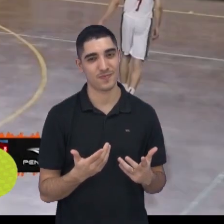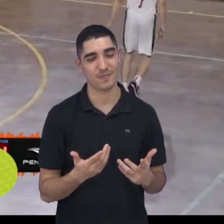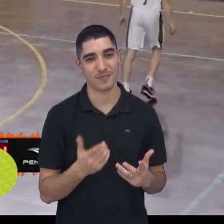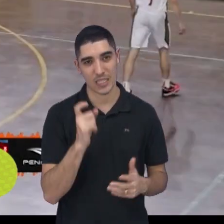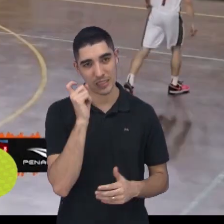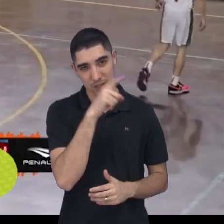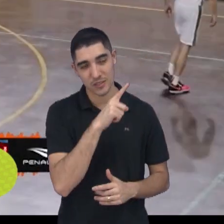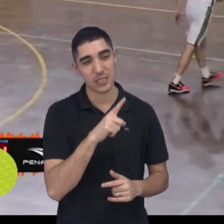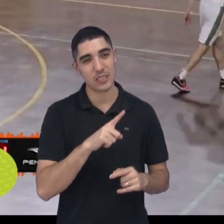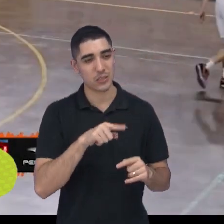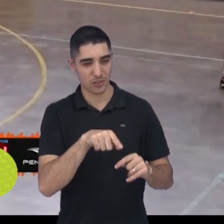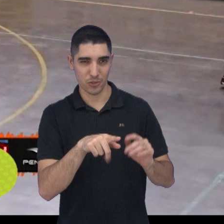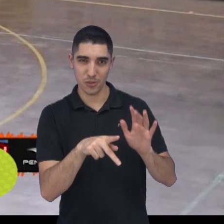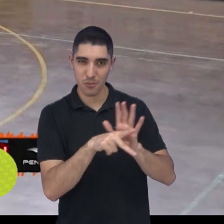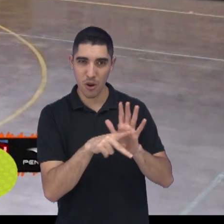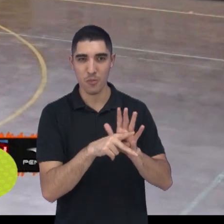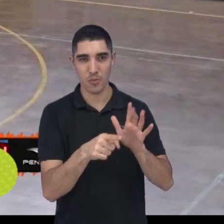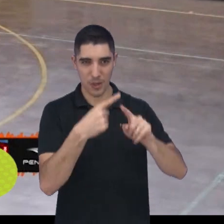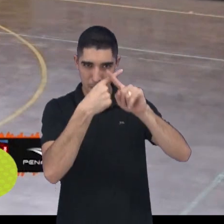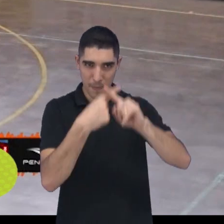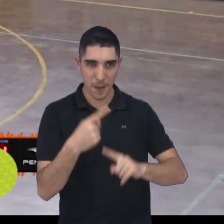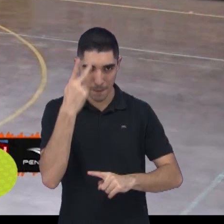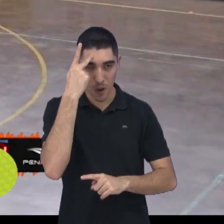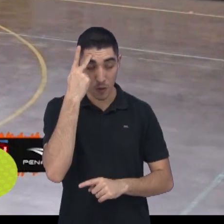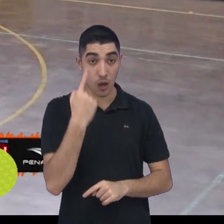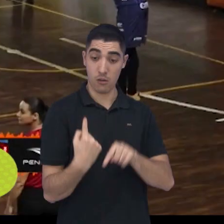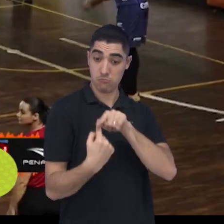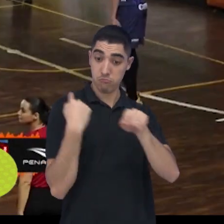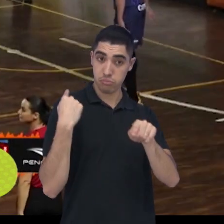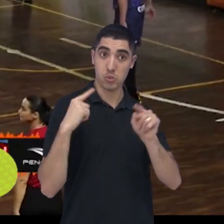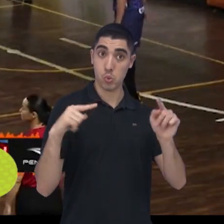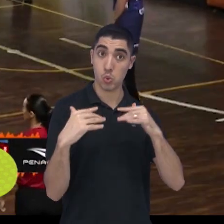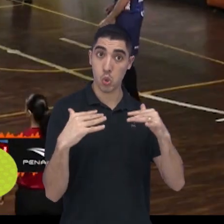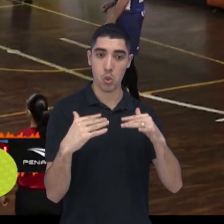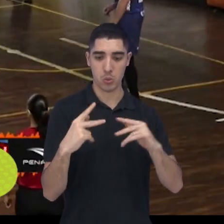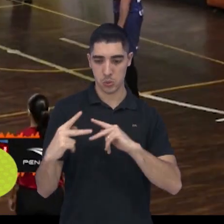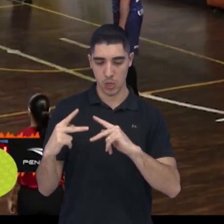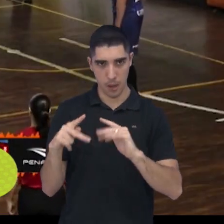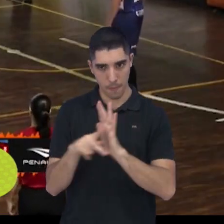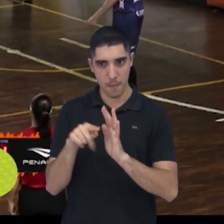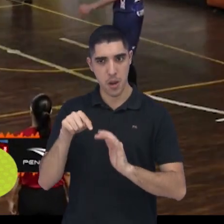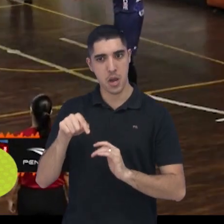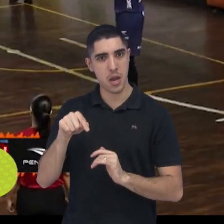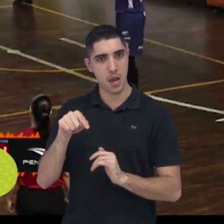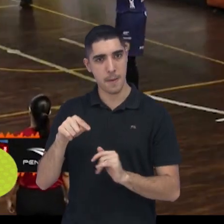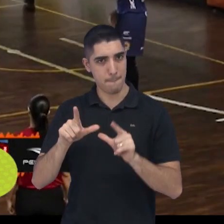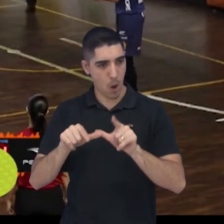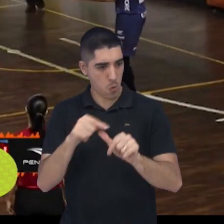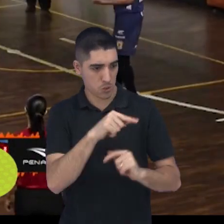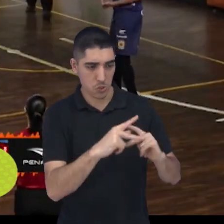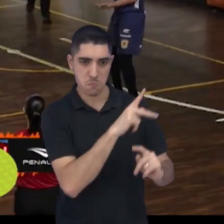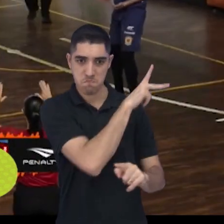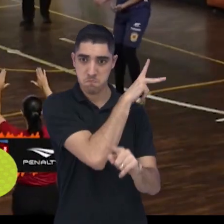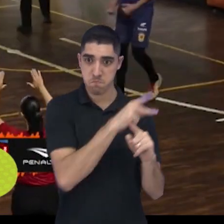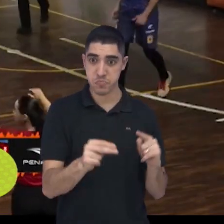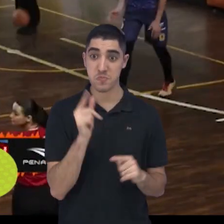no Campeonato Paulista, né, porque venceu o Bauru bem, poderia ter vencido ontem, e aí teria os mais 2 jogos aí em casa